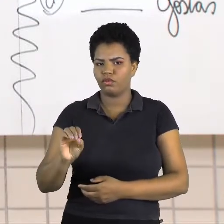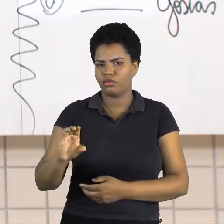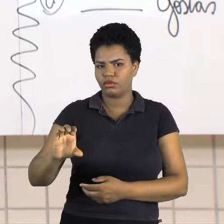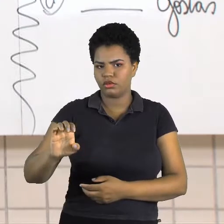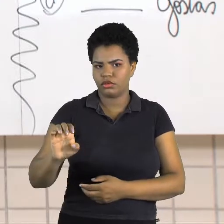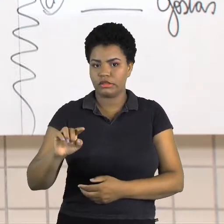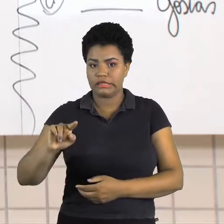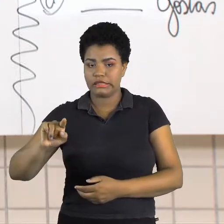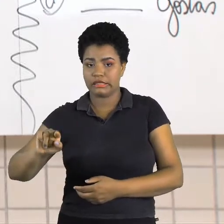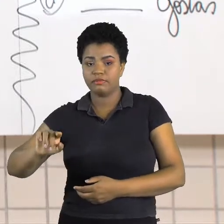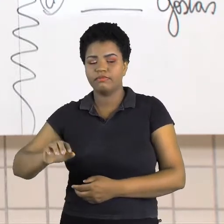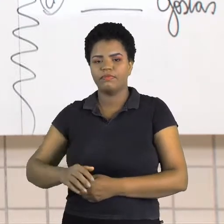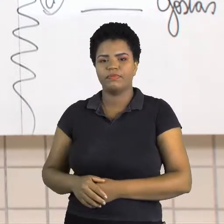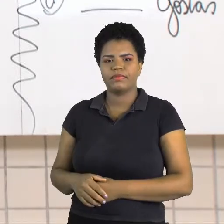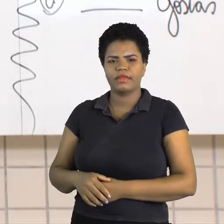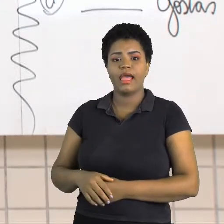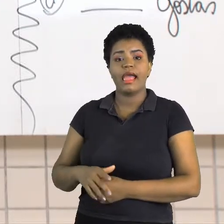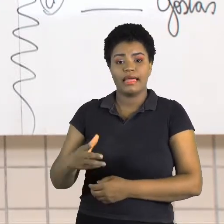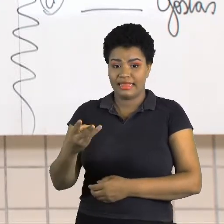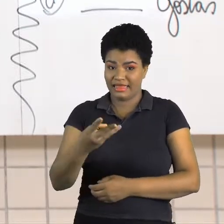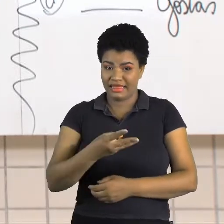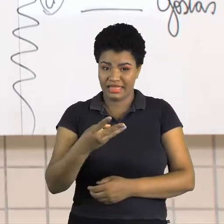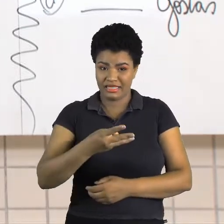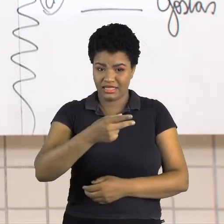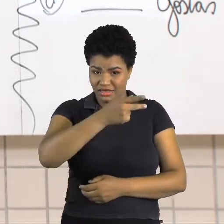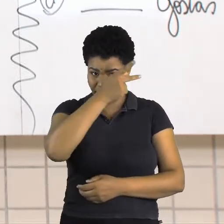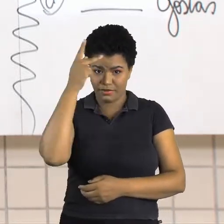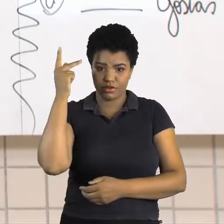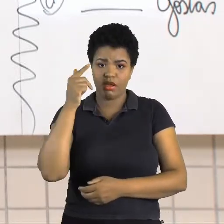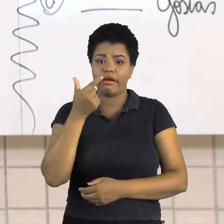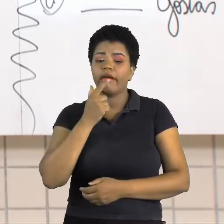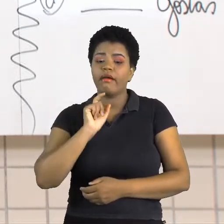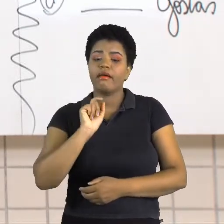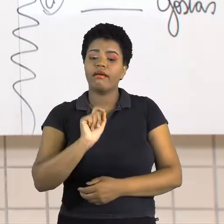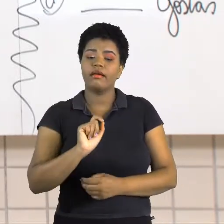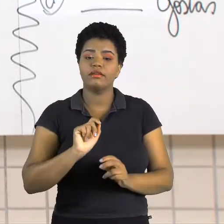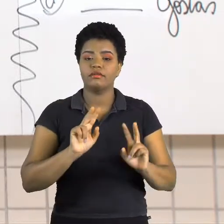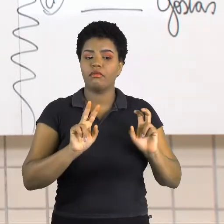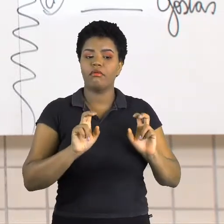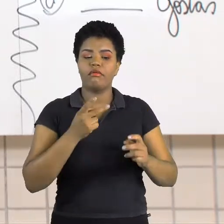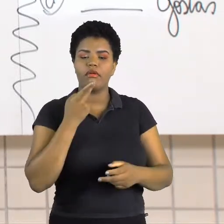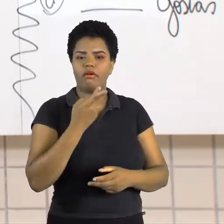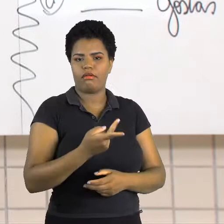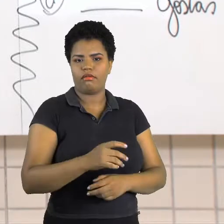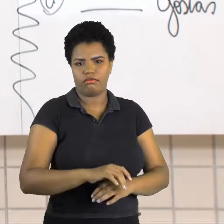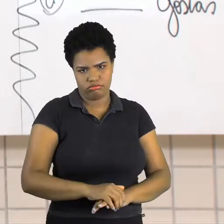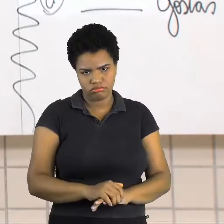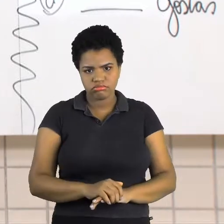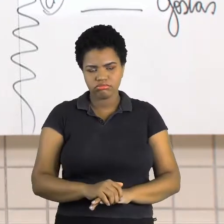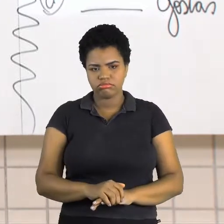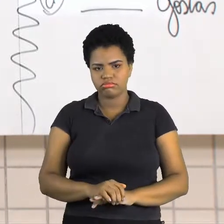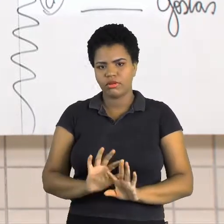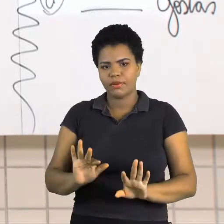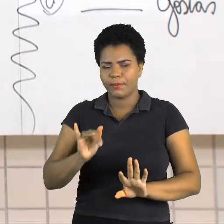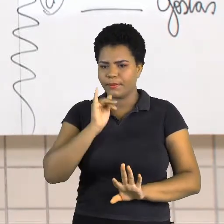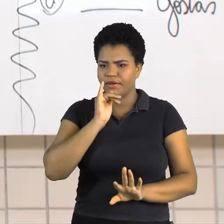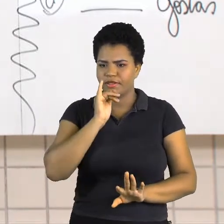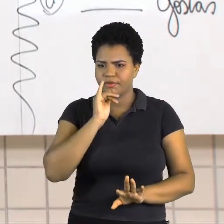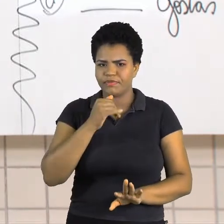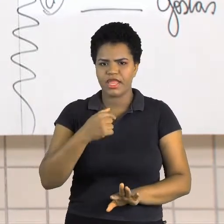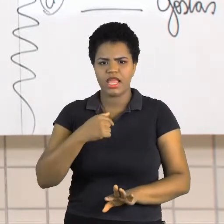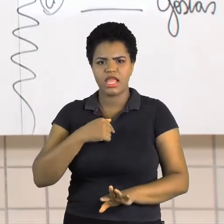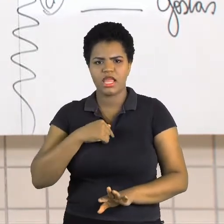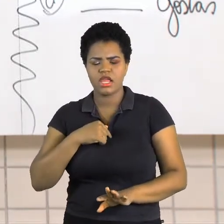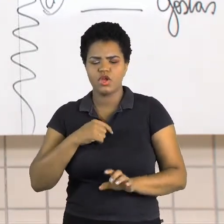terceira pessoa é de quem se fala. Observe esse exemplo. Eu estou falando com você.